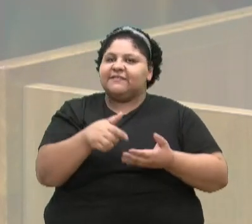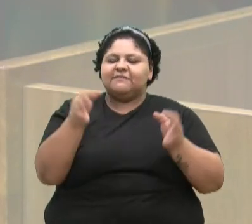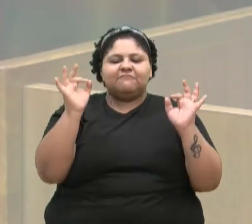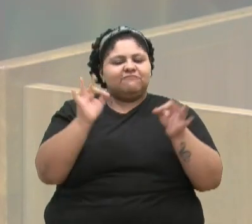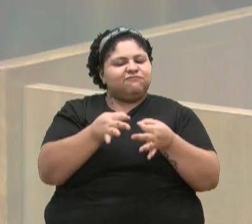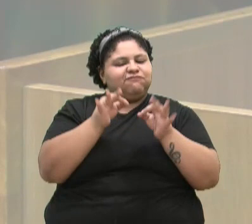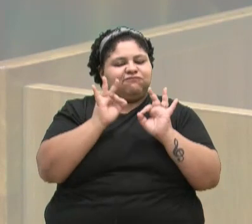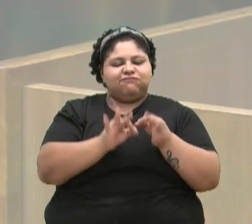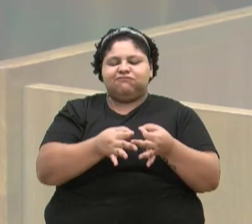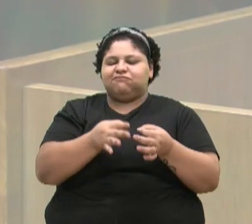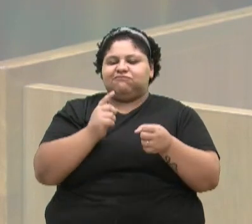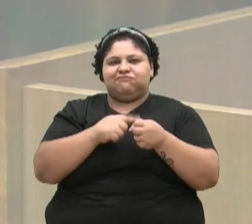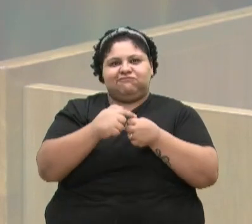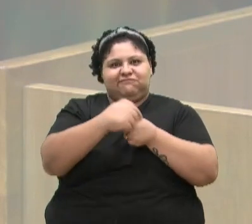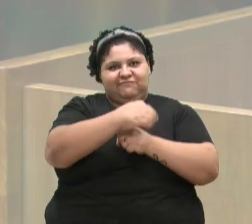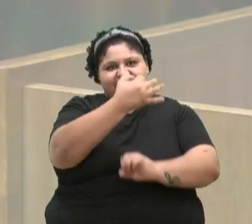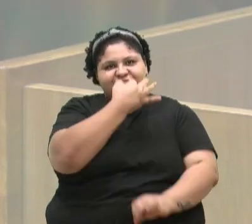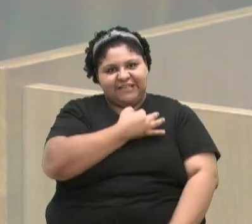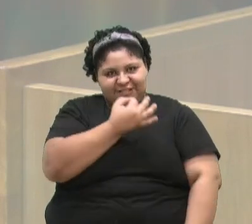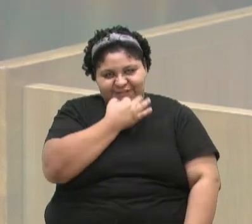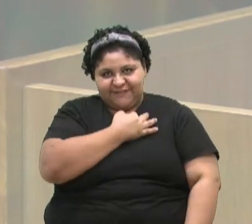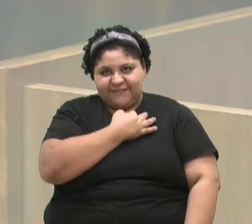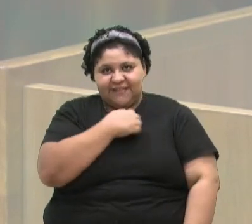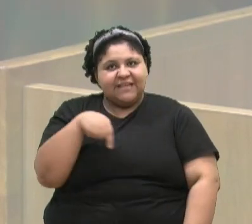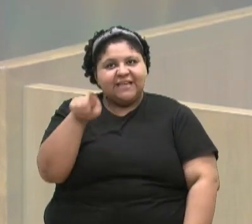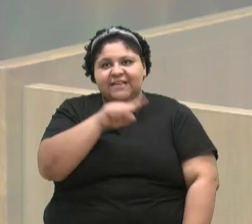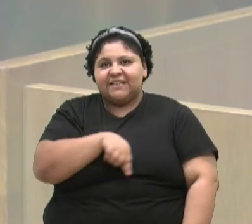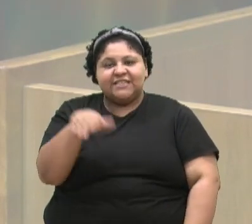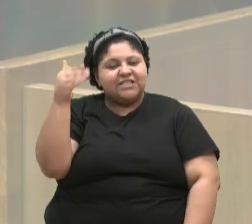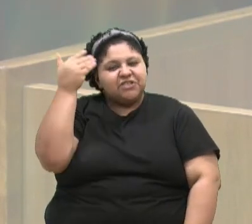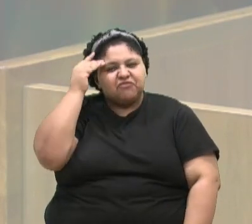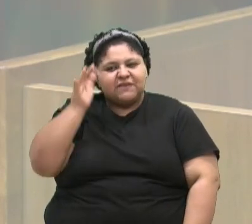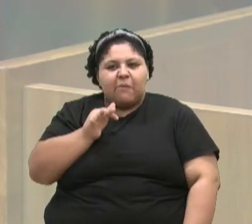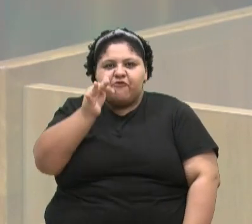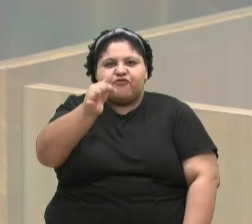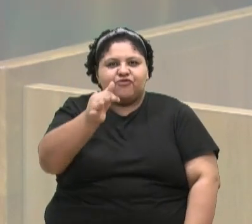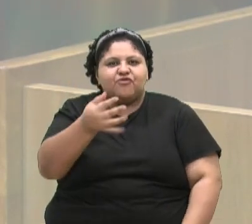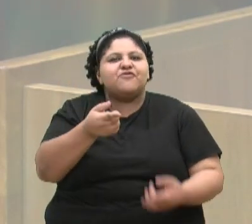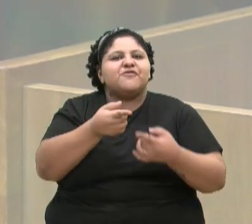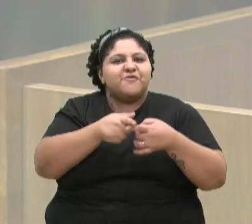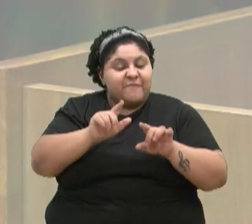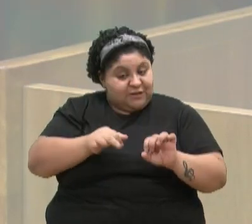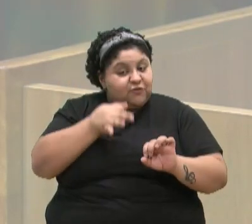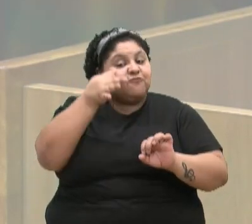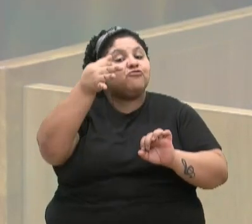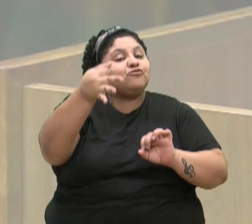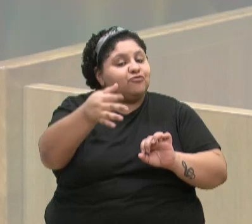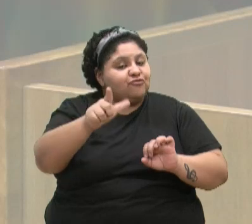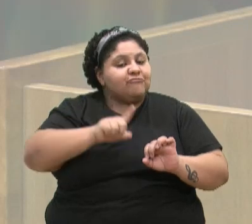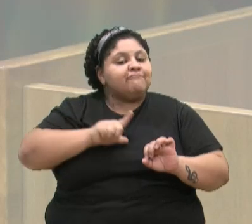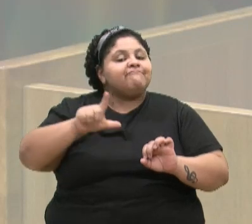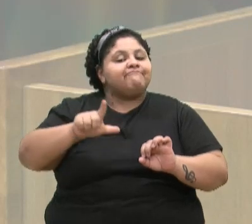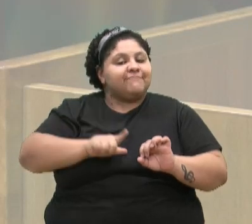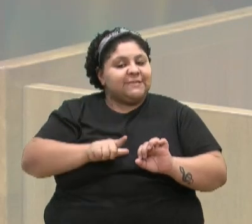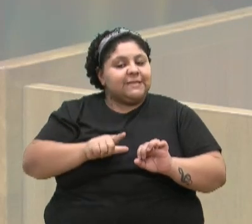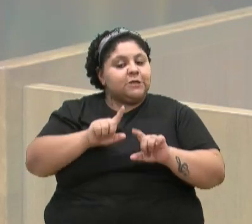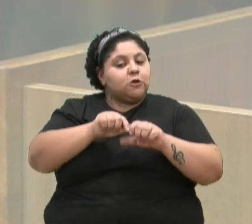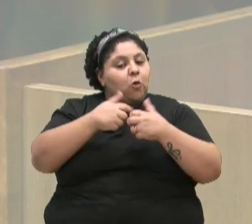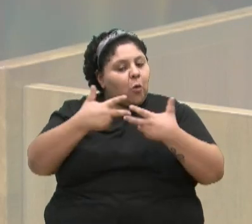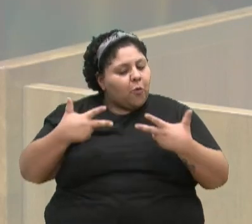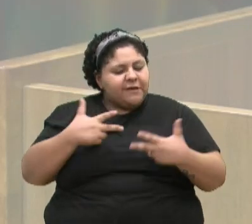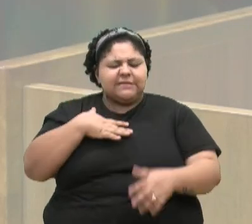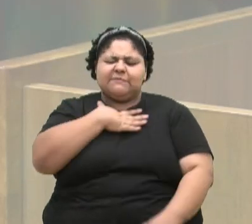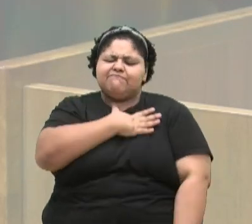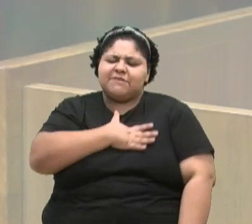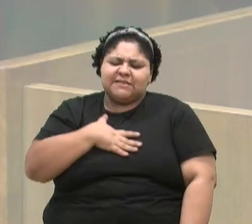fantástica cidade de Caxias do Sul. A gente não sabe do destino, mas o destino nos reserva coisas muito